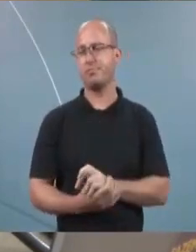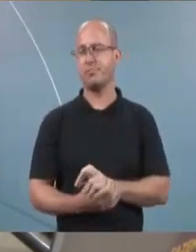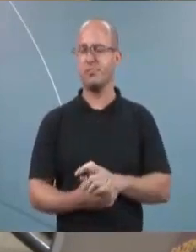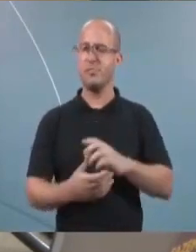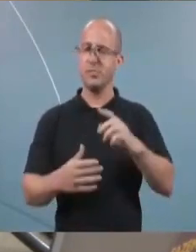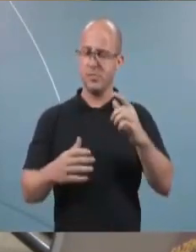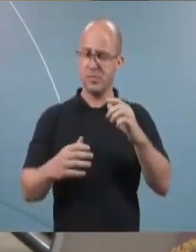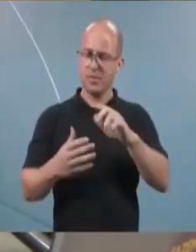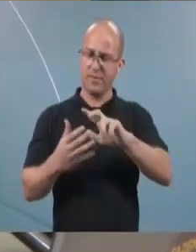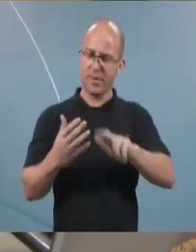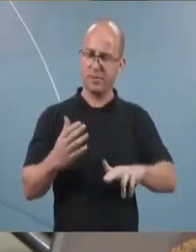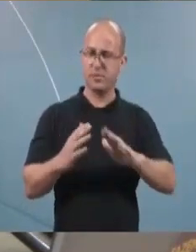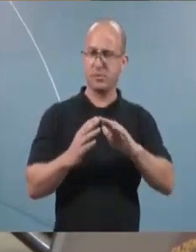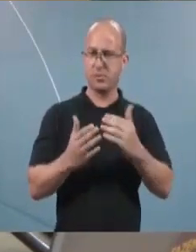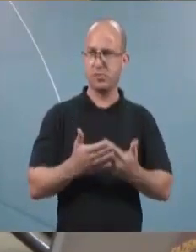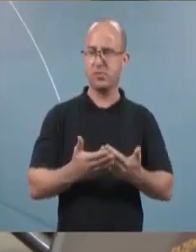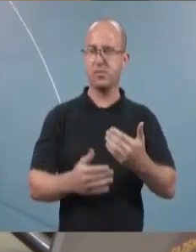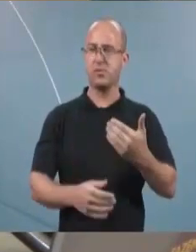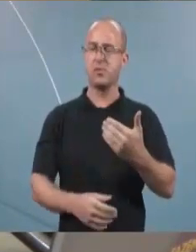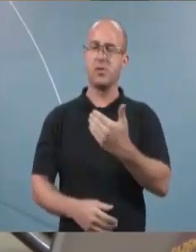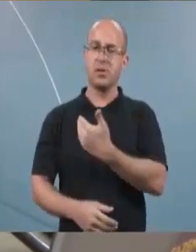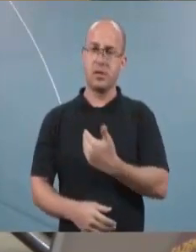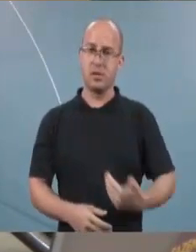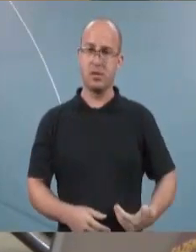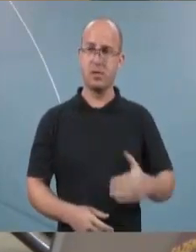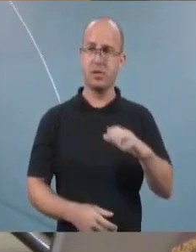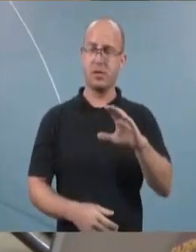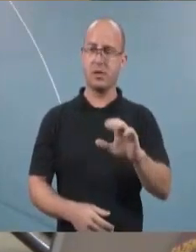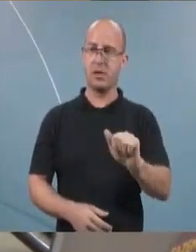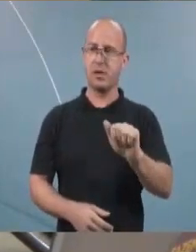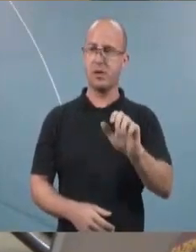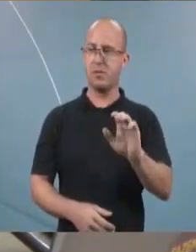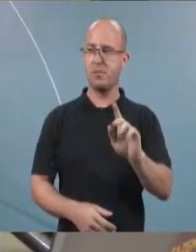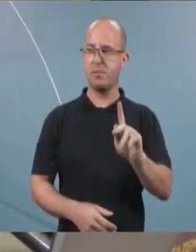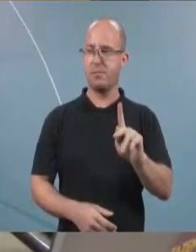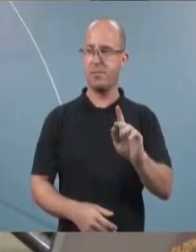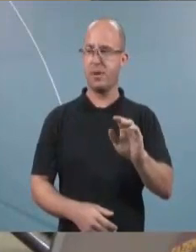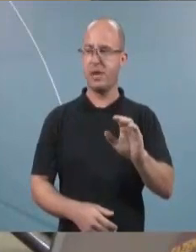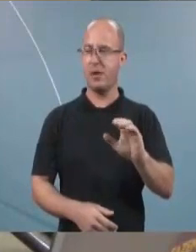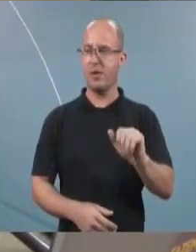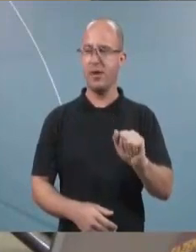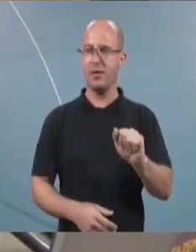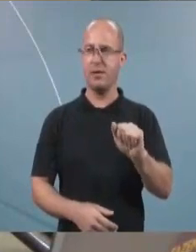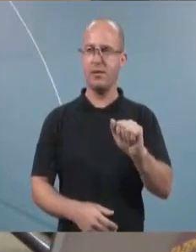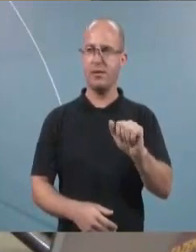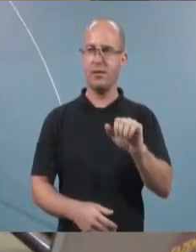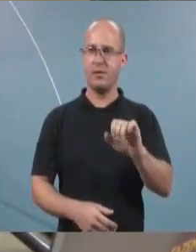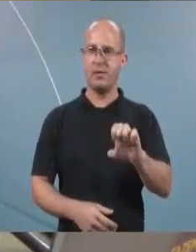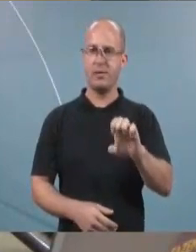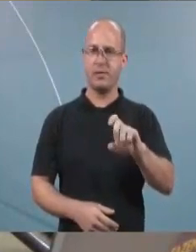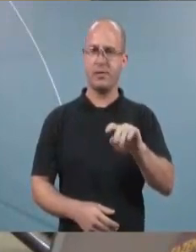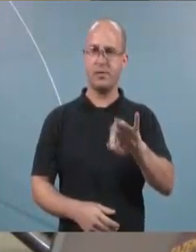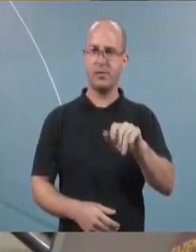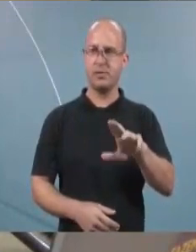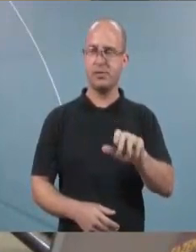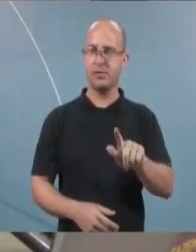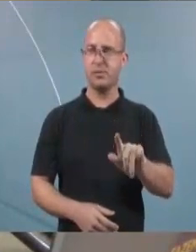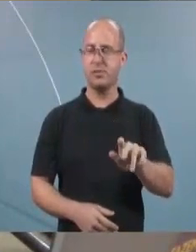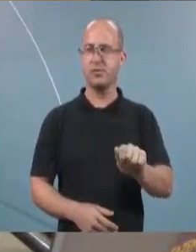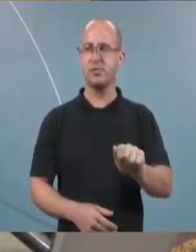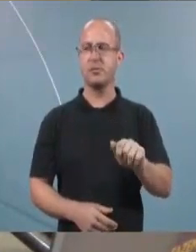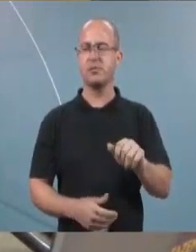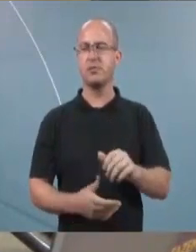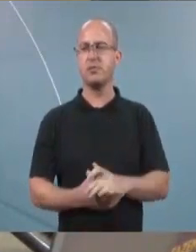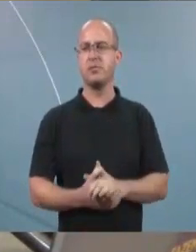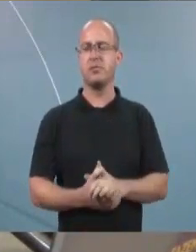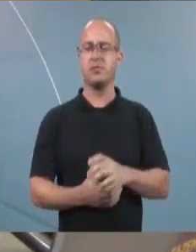escolas Escola Estadual CPN Caldas de amor AEC o EJA que é o antigo seja Centro